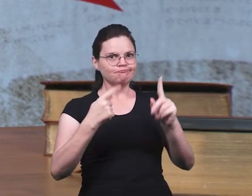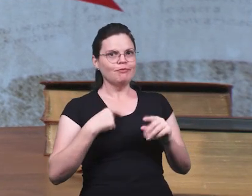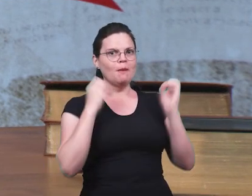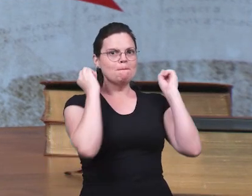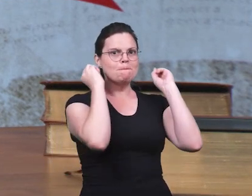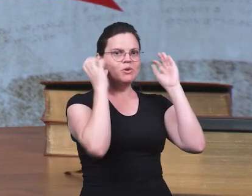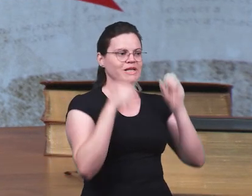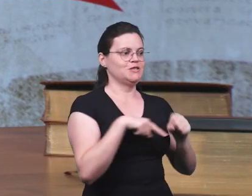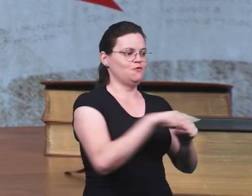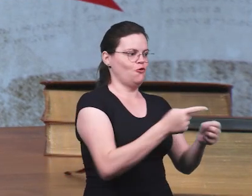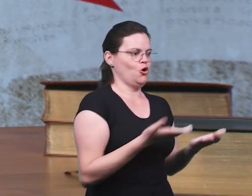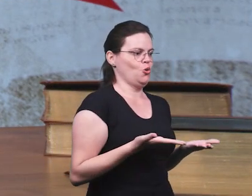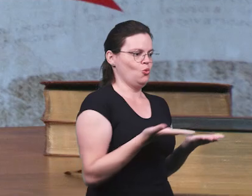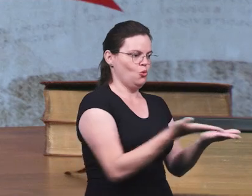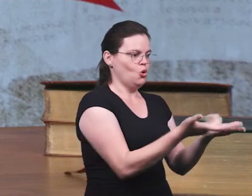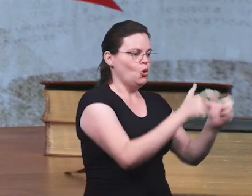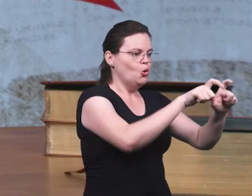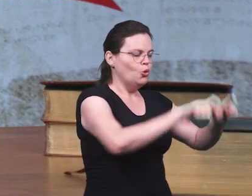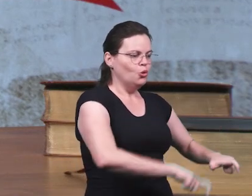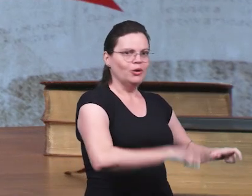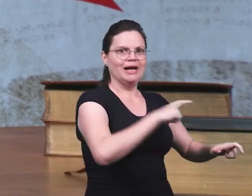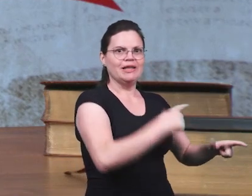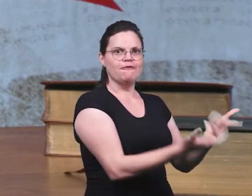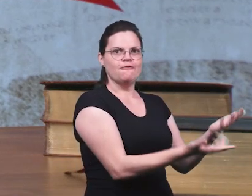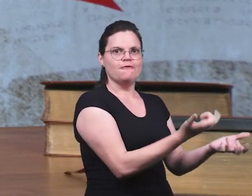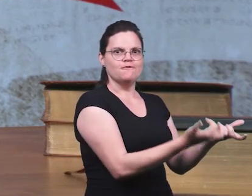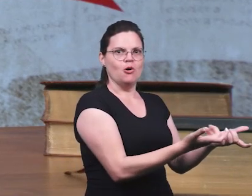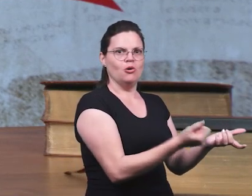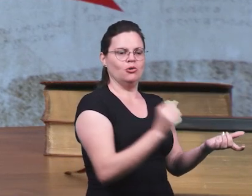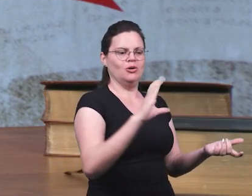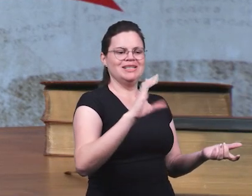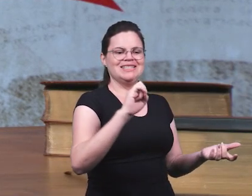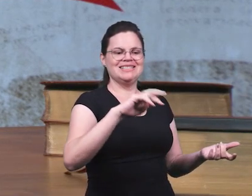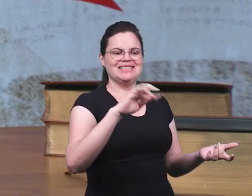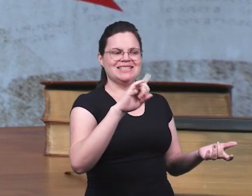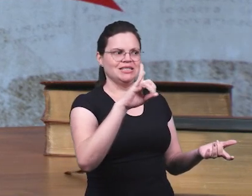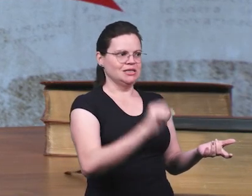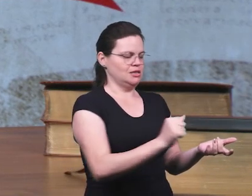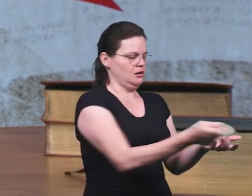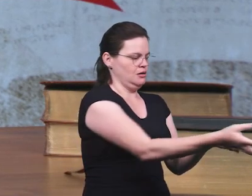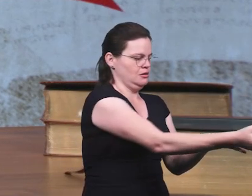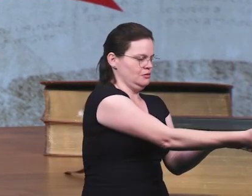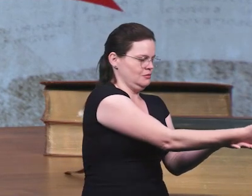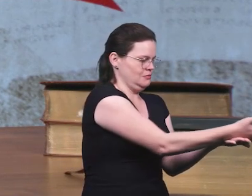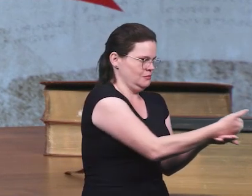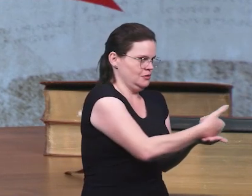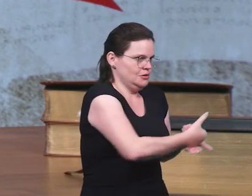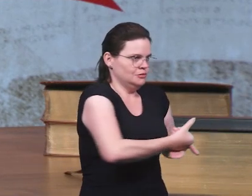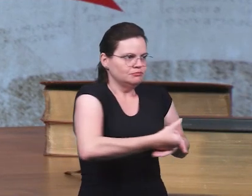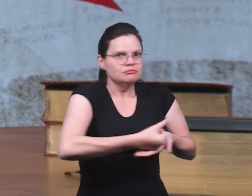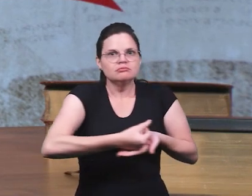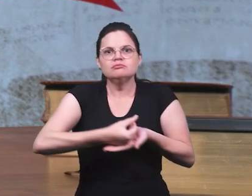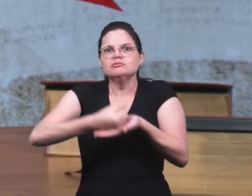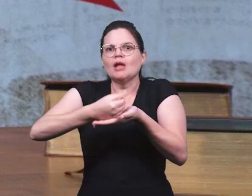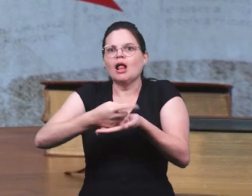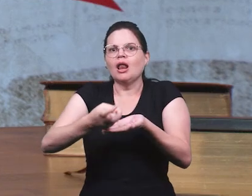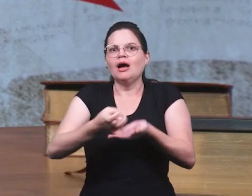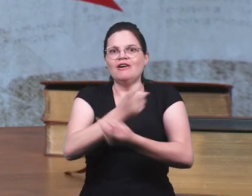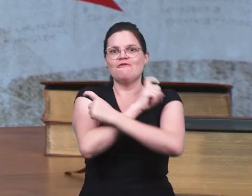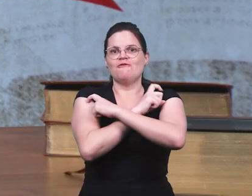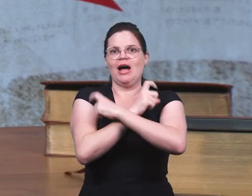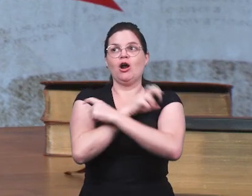forno e puseram-se diante de Faraó. E Moisés a espalhou para o céu e tornou-se